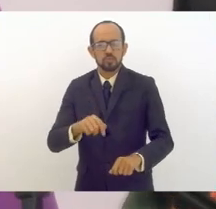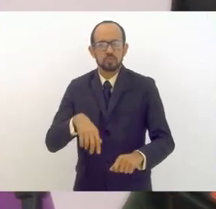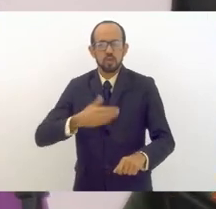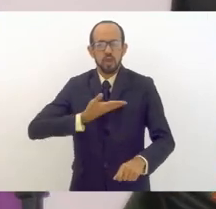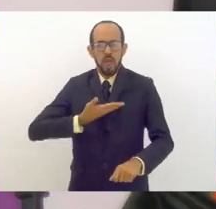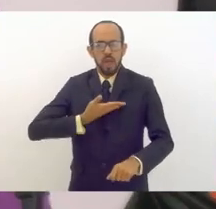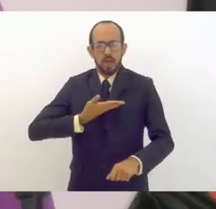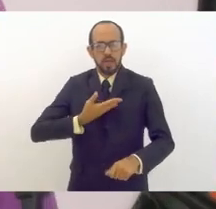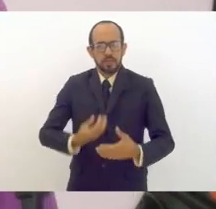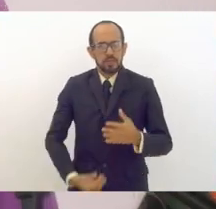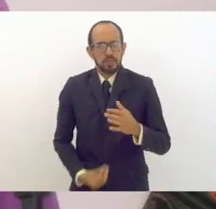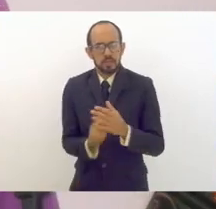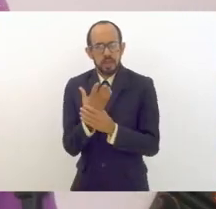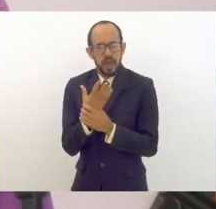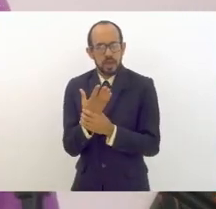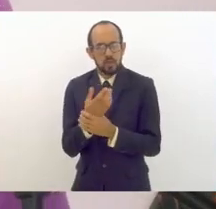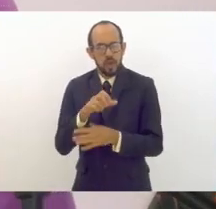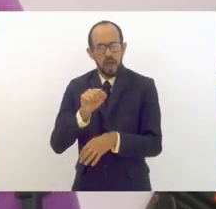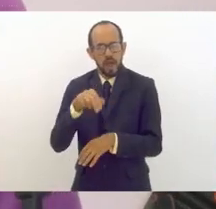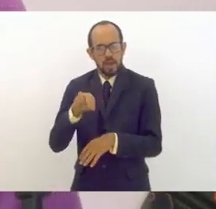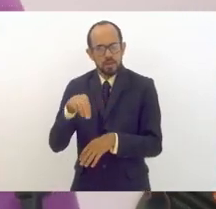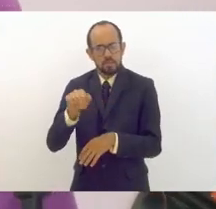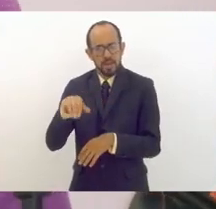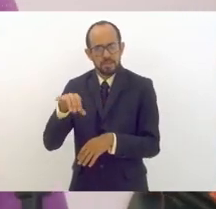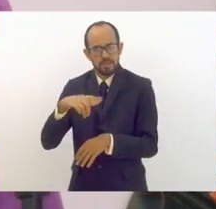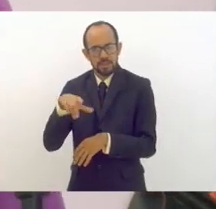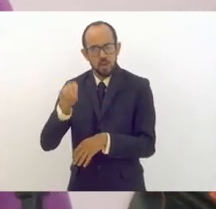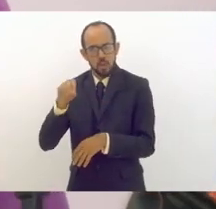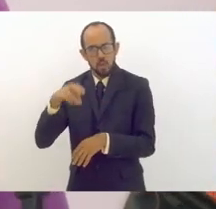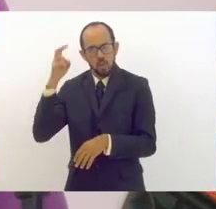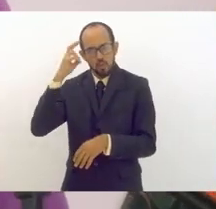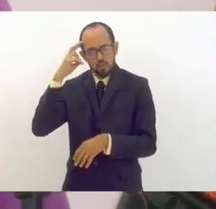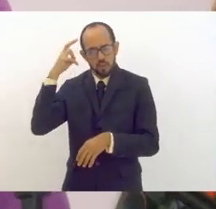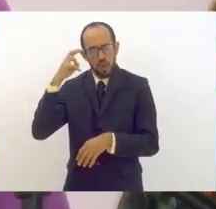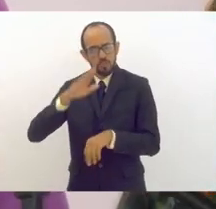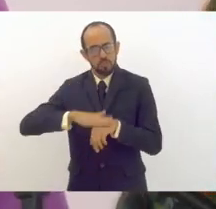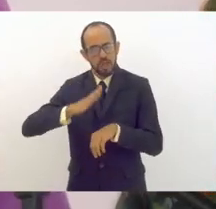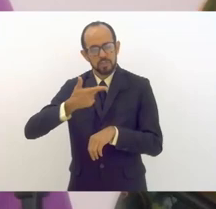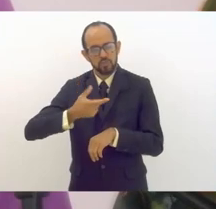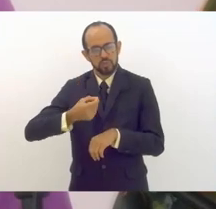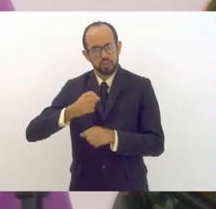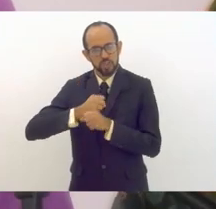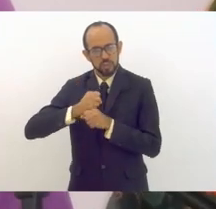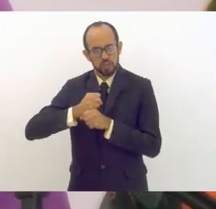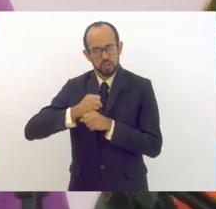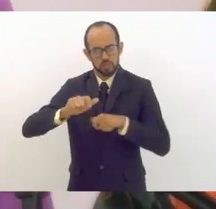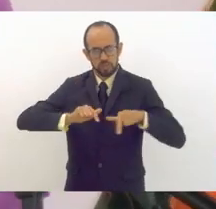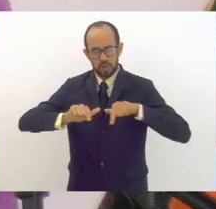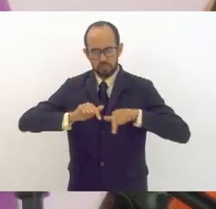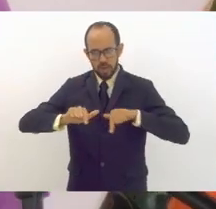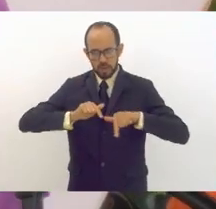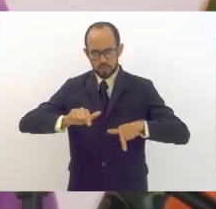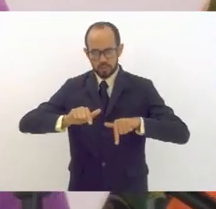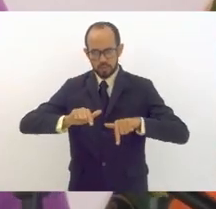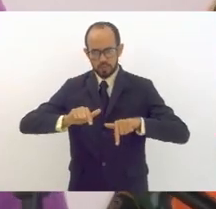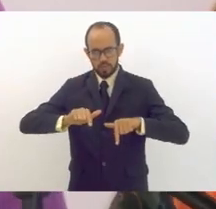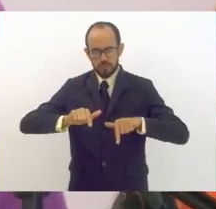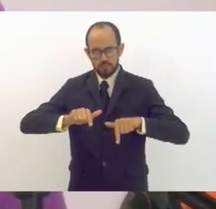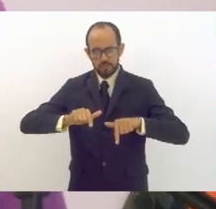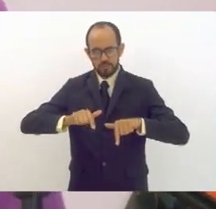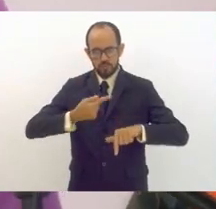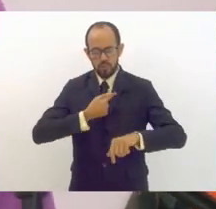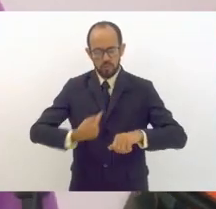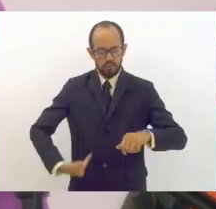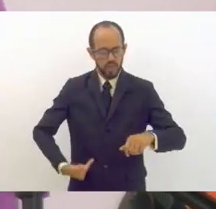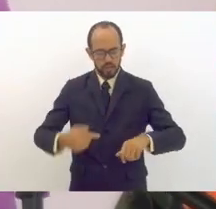a animação cultural e a educação estadual nos últimos anos, mais de 20 anos de trabalho, né? E o agradecimento do governo do